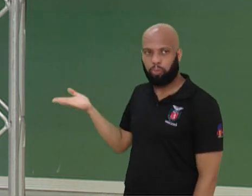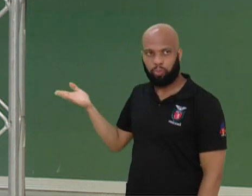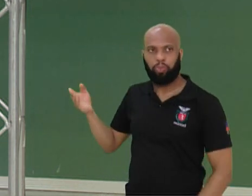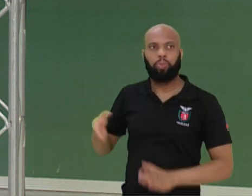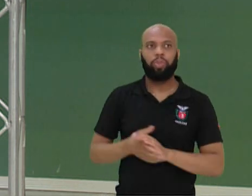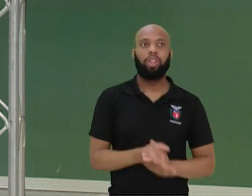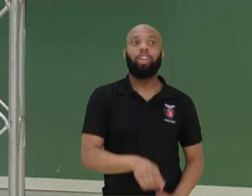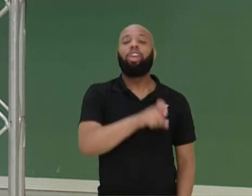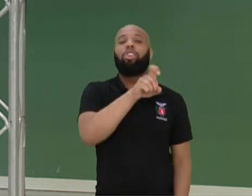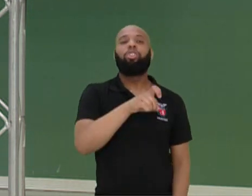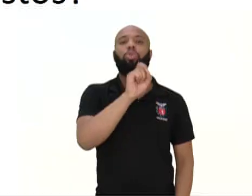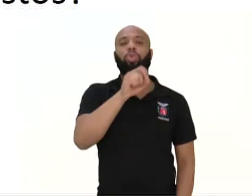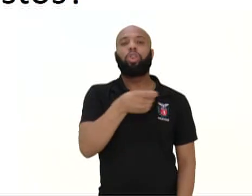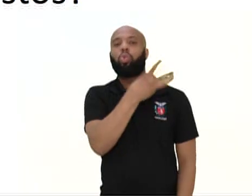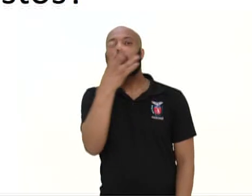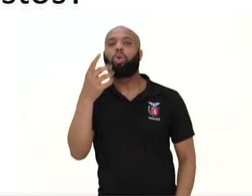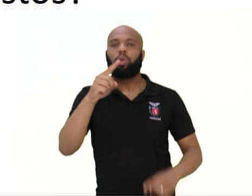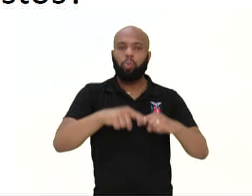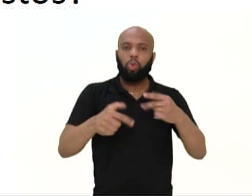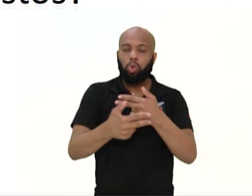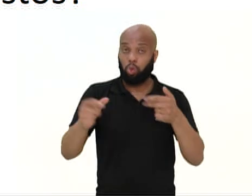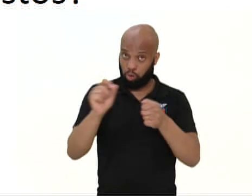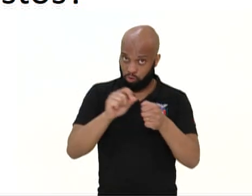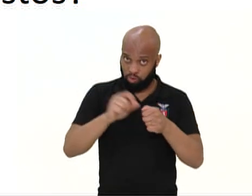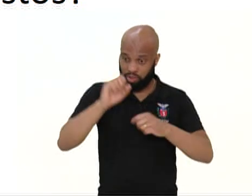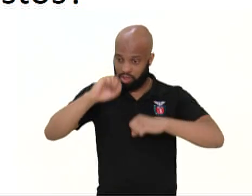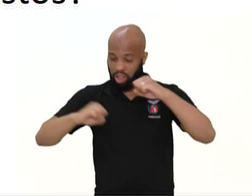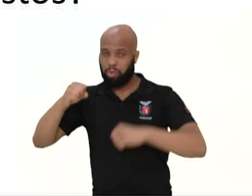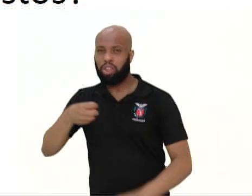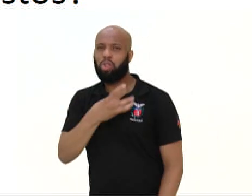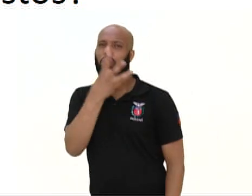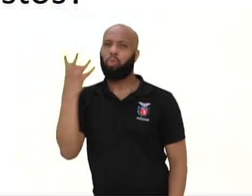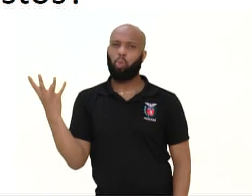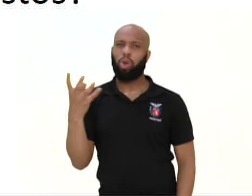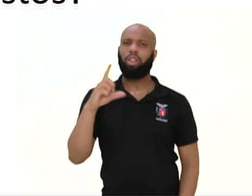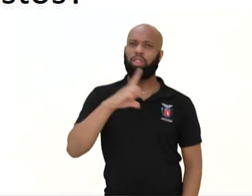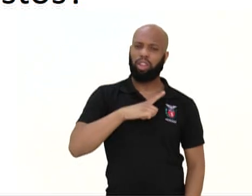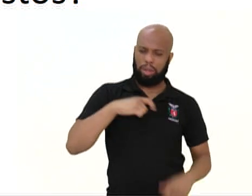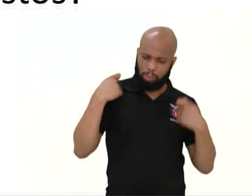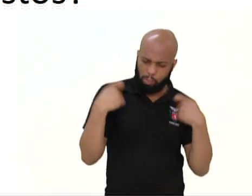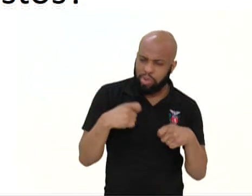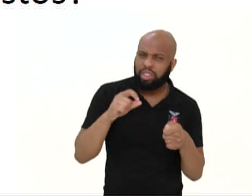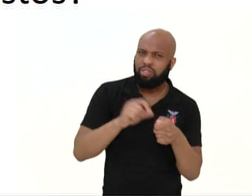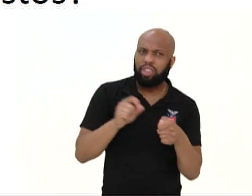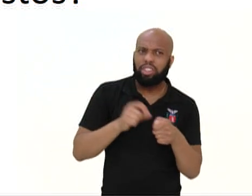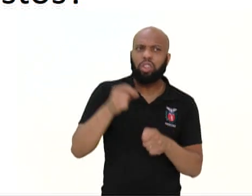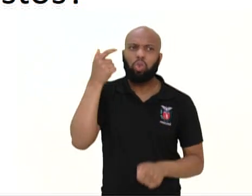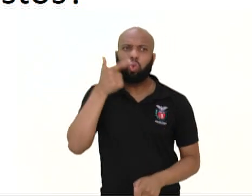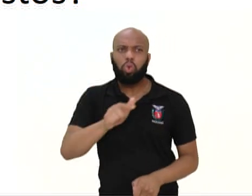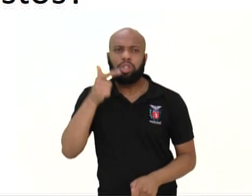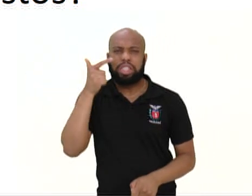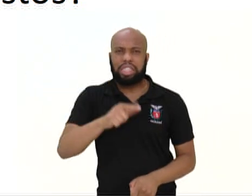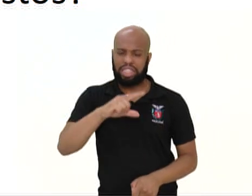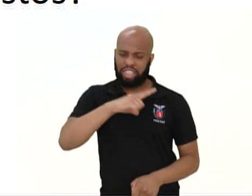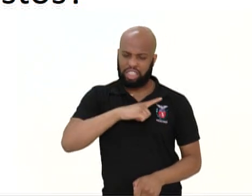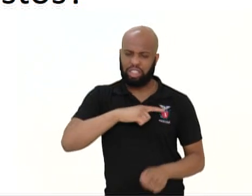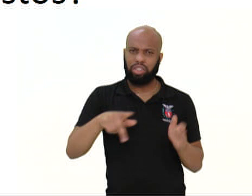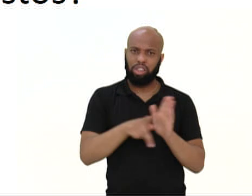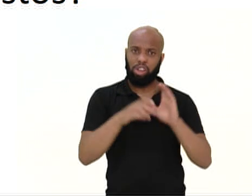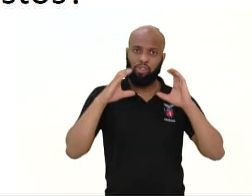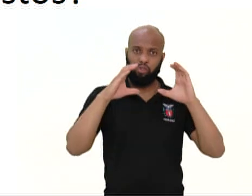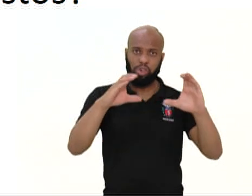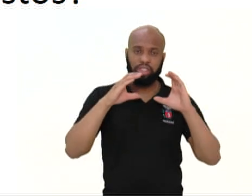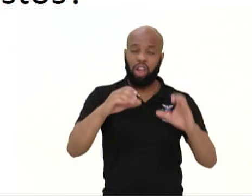que x é a quantidade de produtos produzidos. Qual é a quantidade de produtos que deveria ser produzida para que, conforme essa